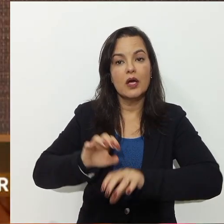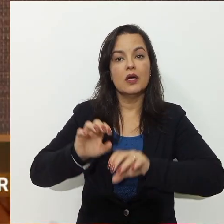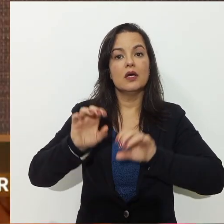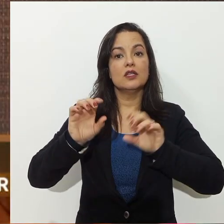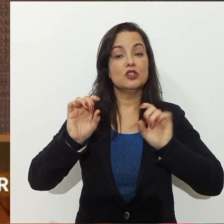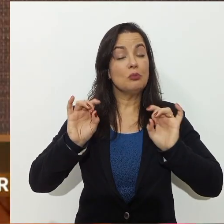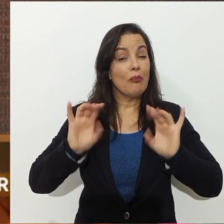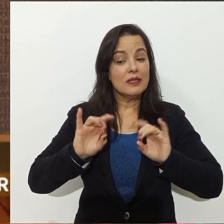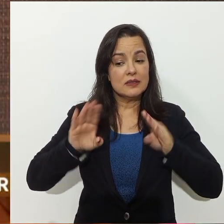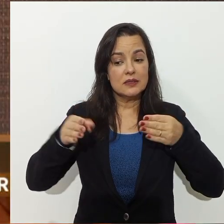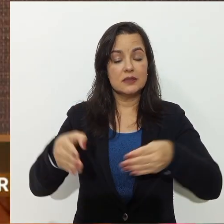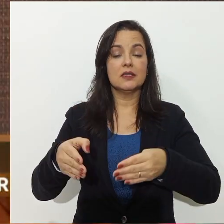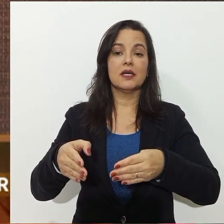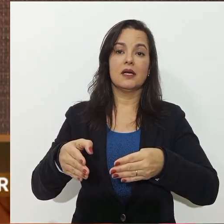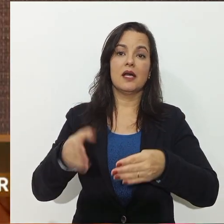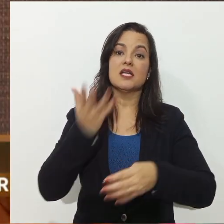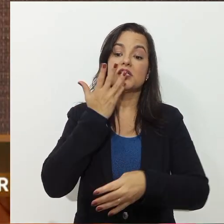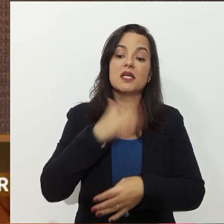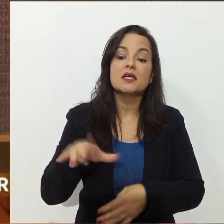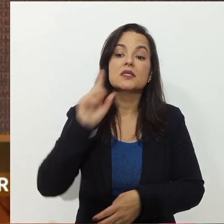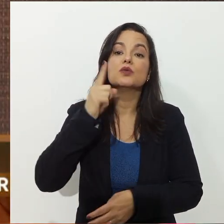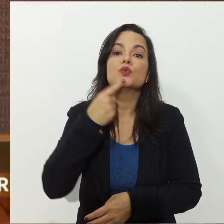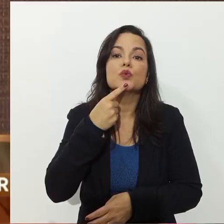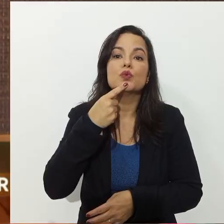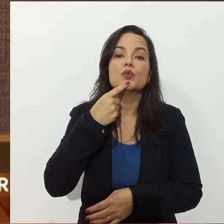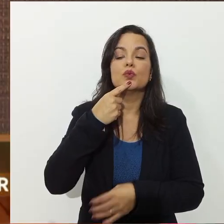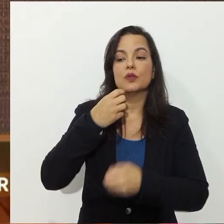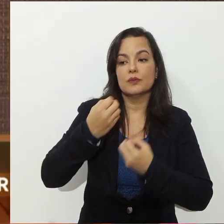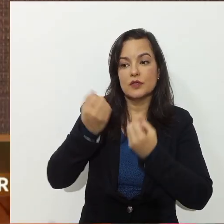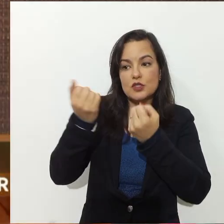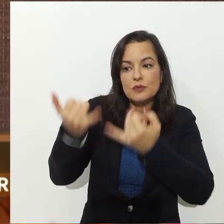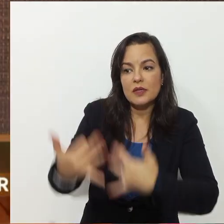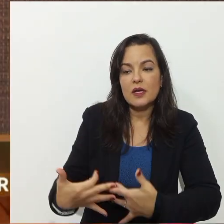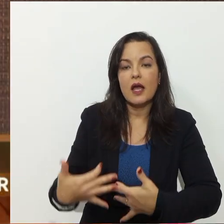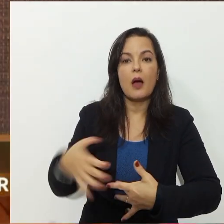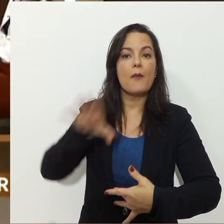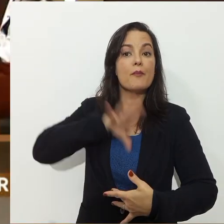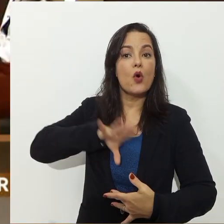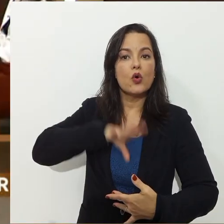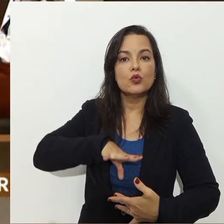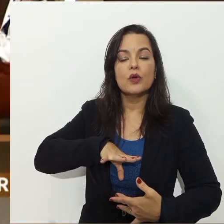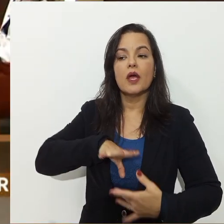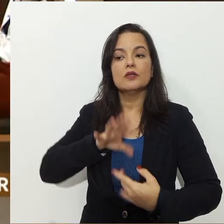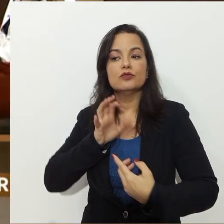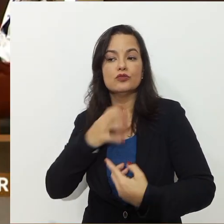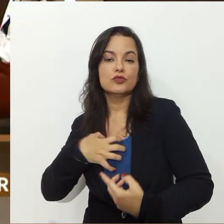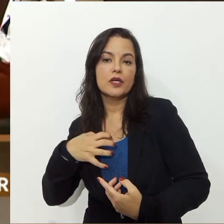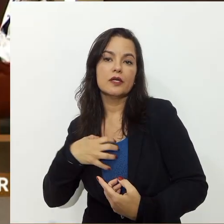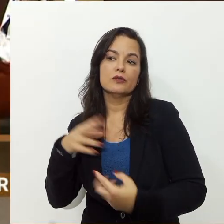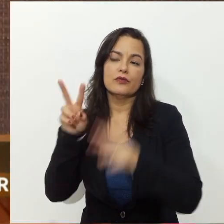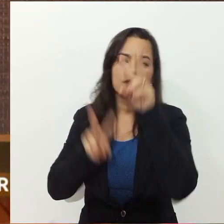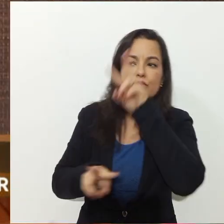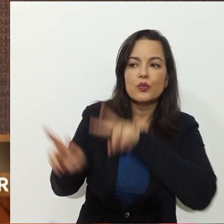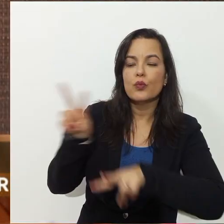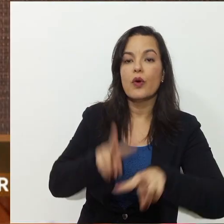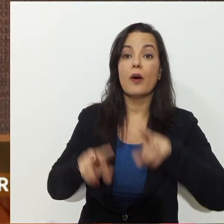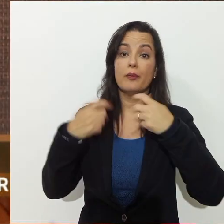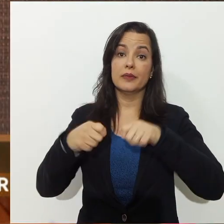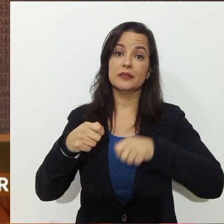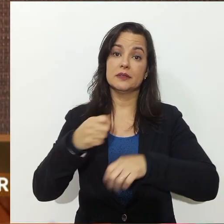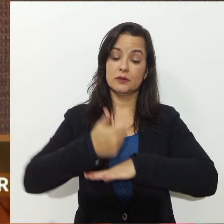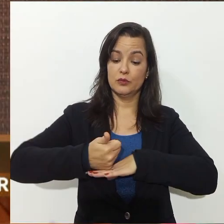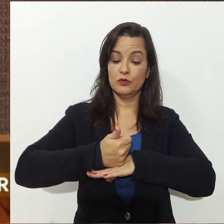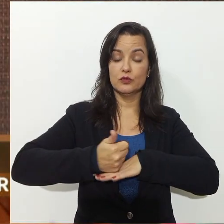para levar a língua portuguesa para eles de uma maneira visual, de uma maneira que ele consiga entender. E tem que ser um profissional que